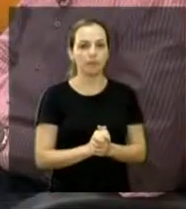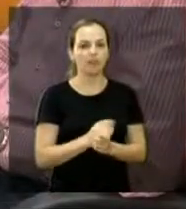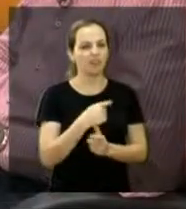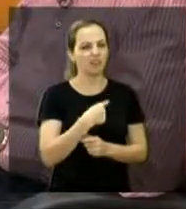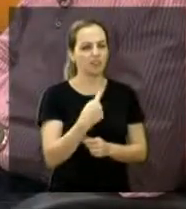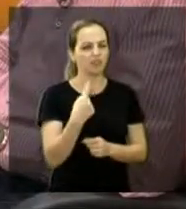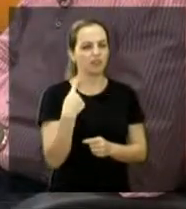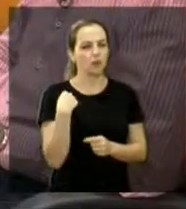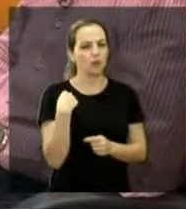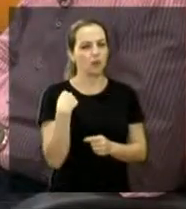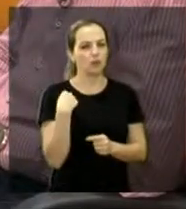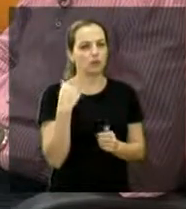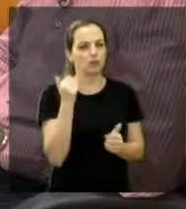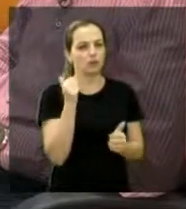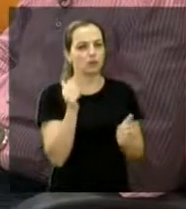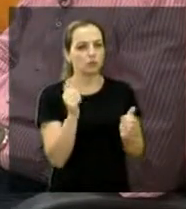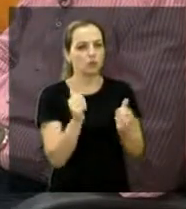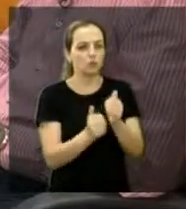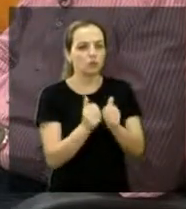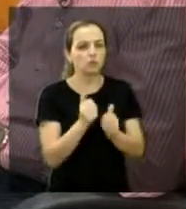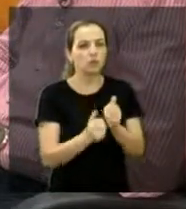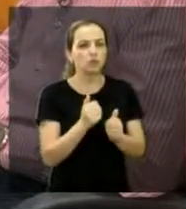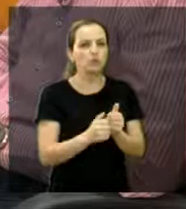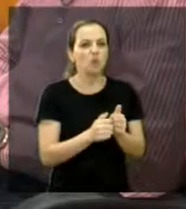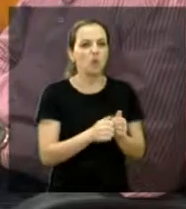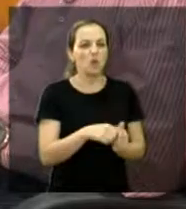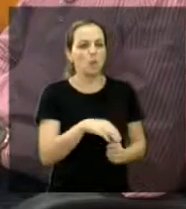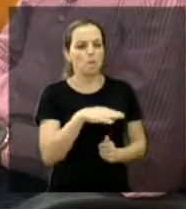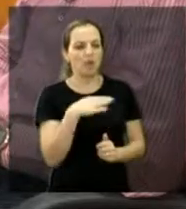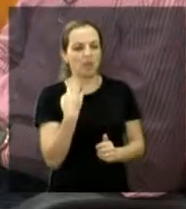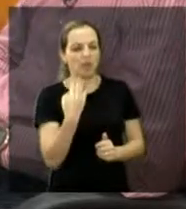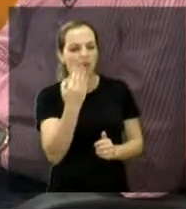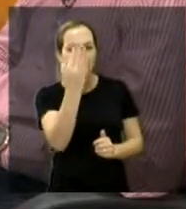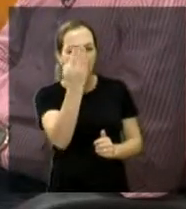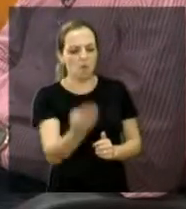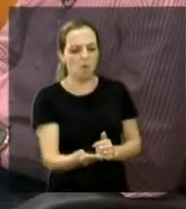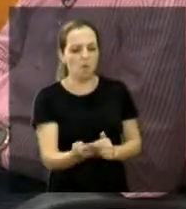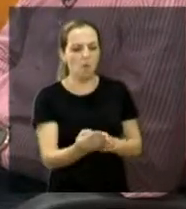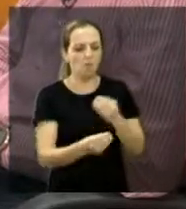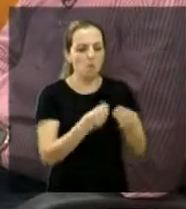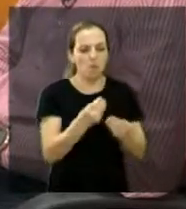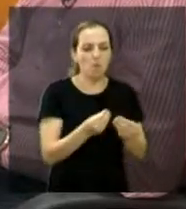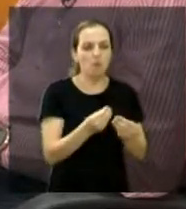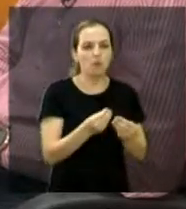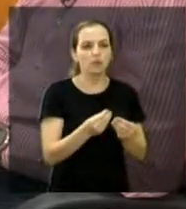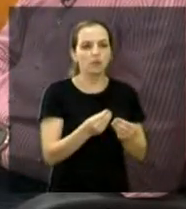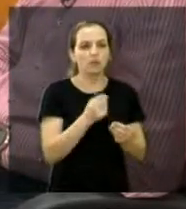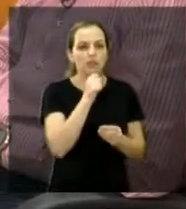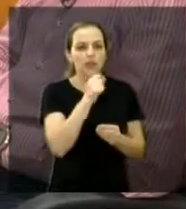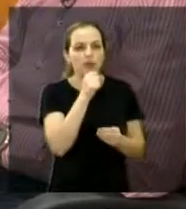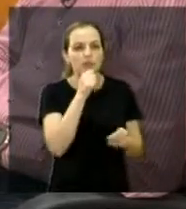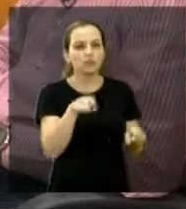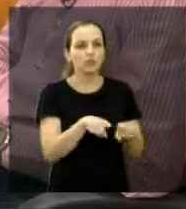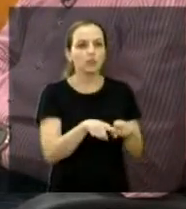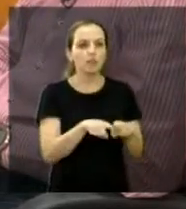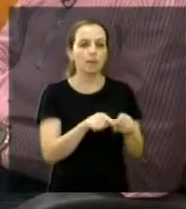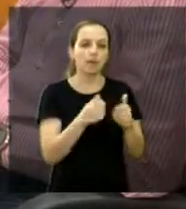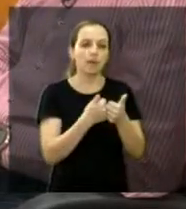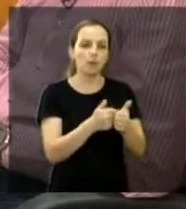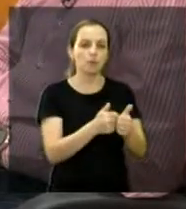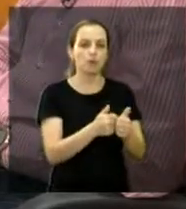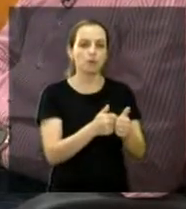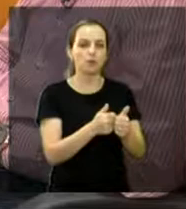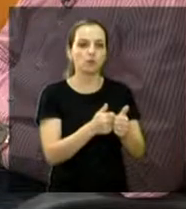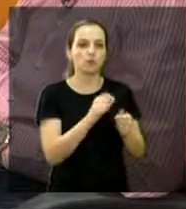nós fizemos jogo que a gente tentou matar o outro dentro do estádio e tal. Você fez narração também, acompanhou, fez cobertura